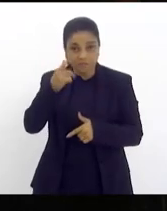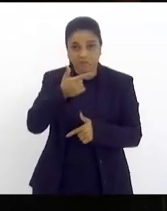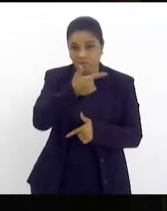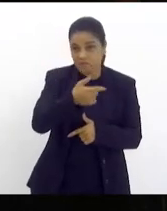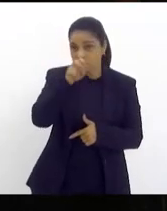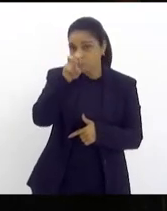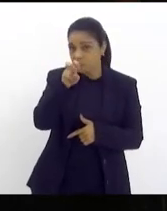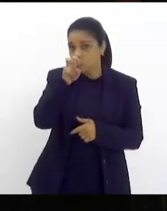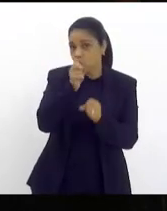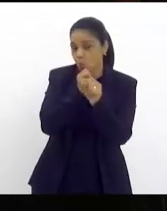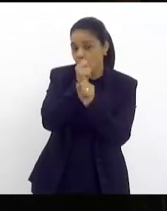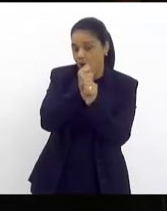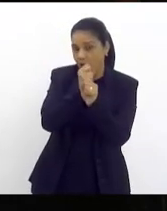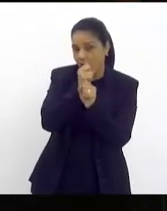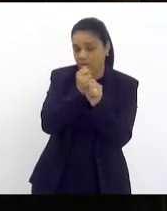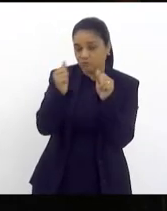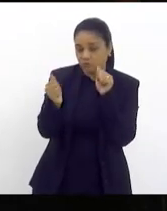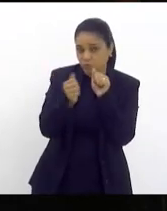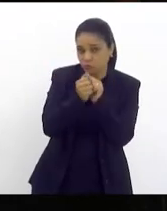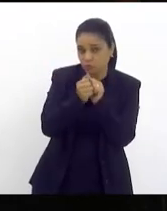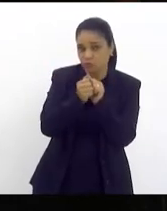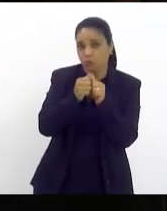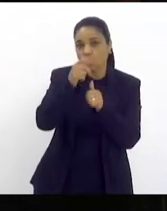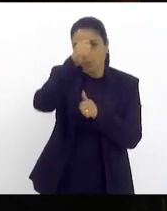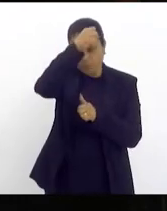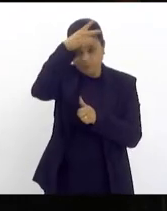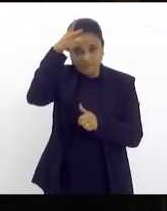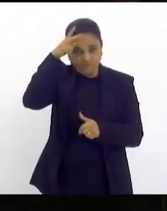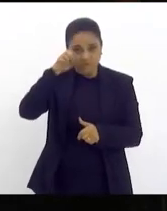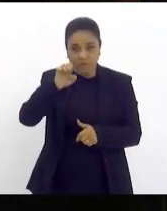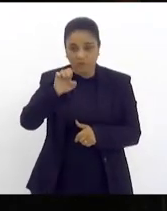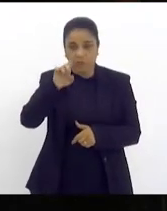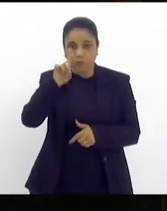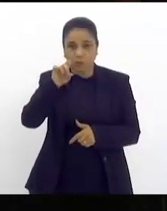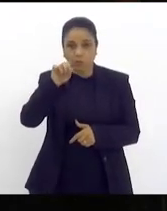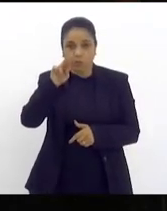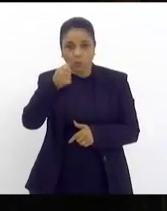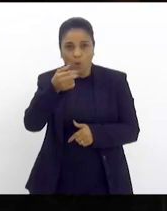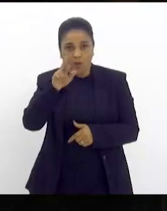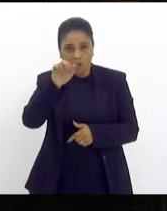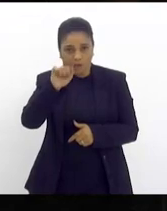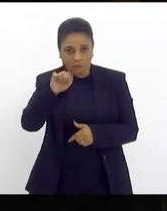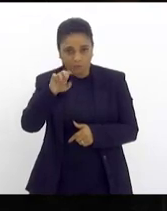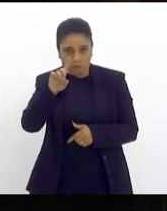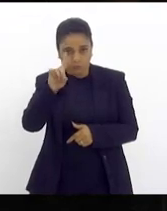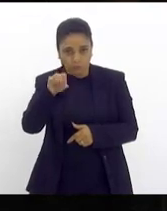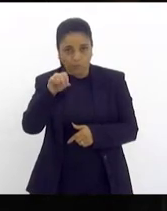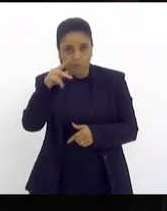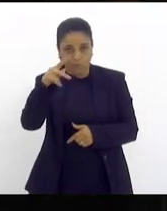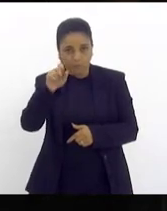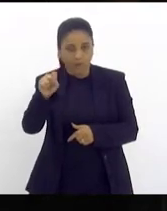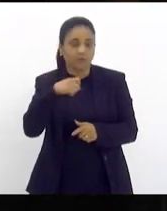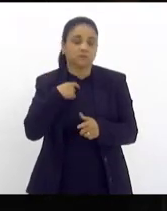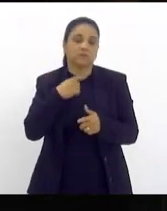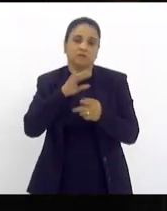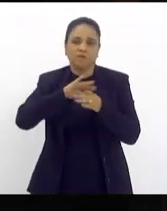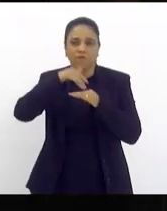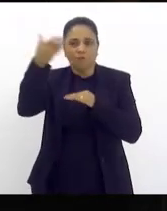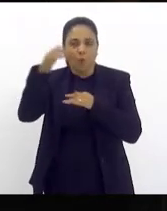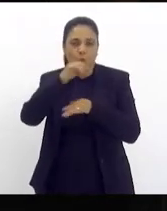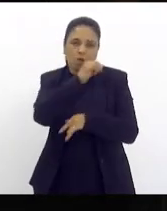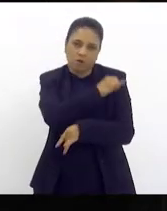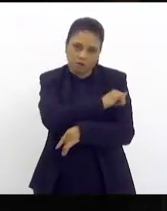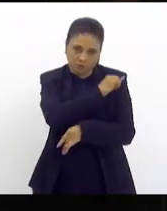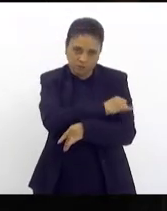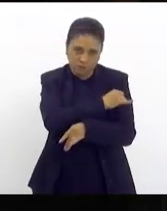prefeito Eduardo Paes há 25 anos, que tá fora do Rio de Janeiro hoje, não pôde estar aqui presente, senão estaria, me pediu para vir aqui também